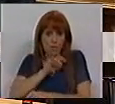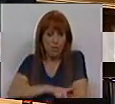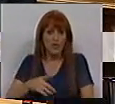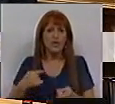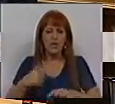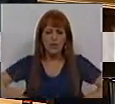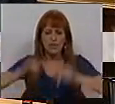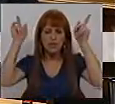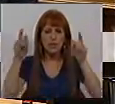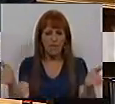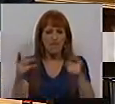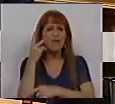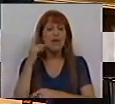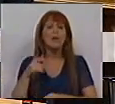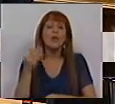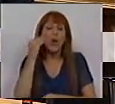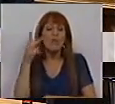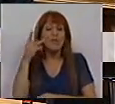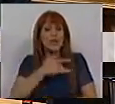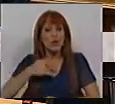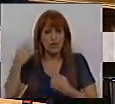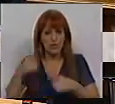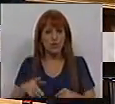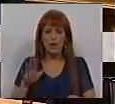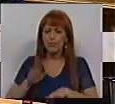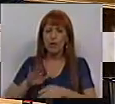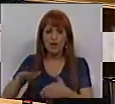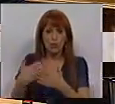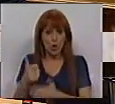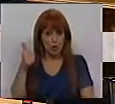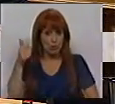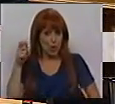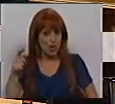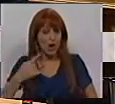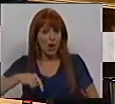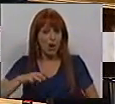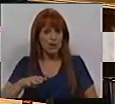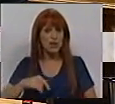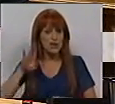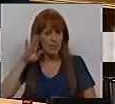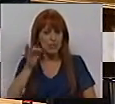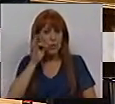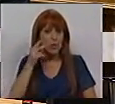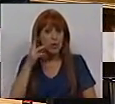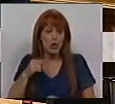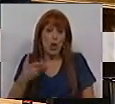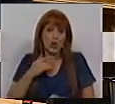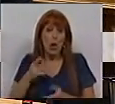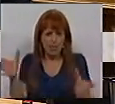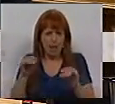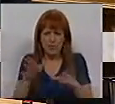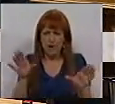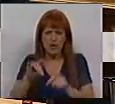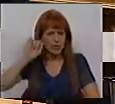e desenvolver estilos de vida saudável. Relativamente à proposta do Bloco de Esquerda, nós sabemos que a cannabis é a droga mais consumida,